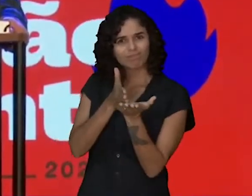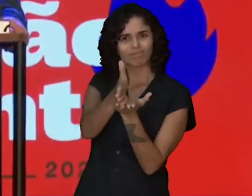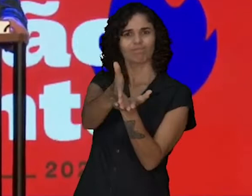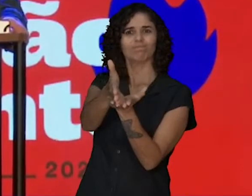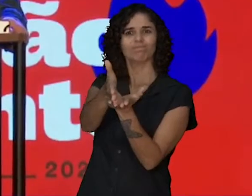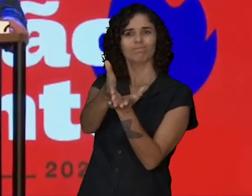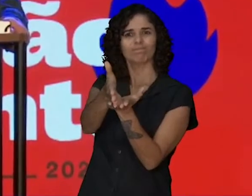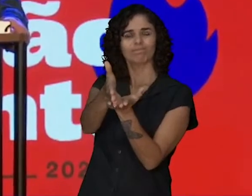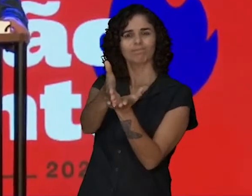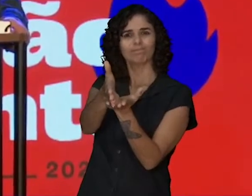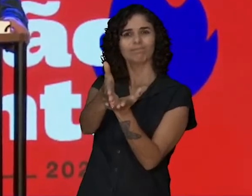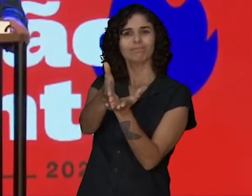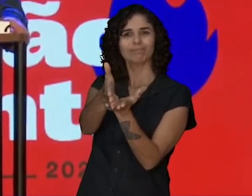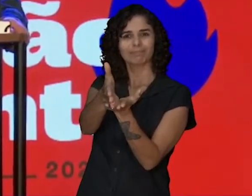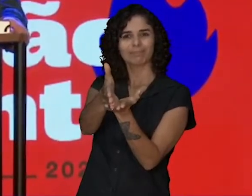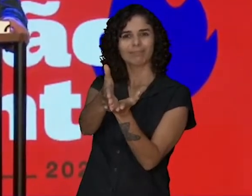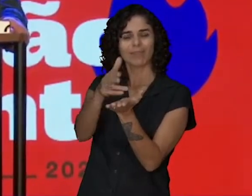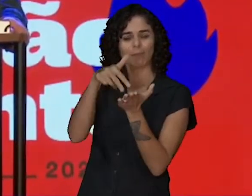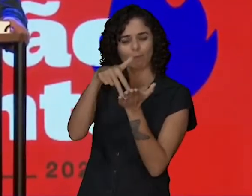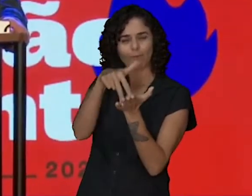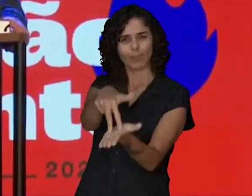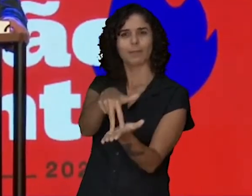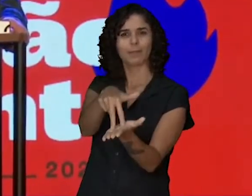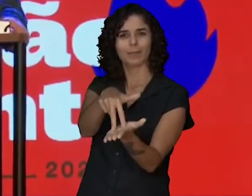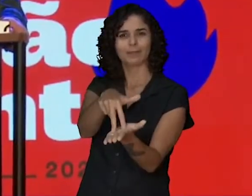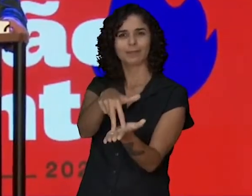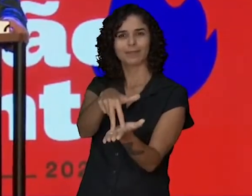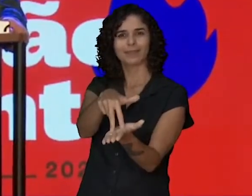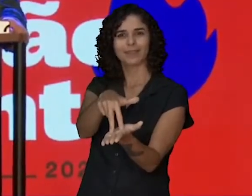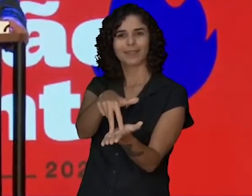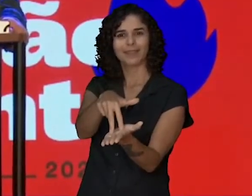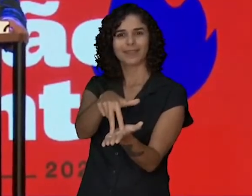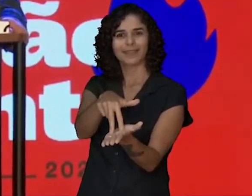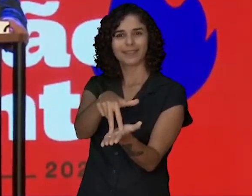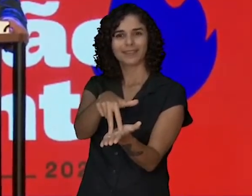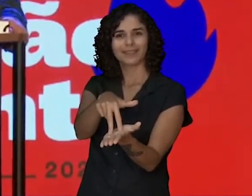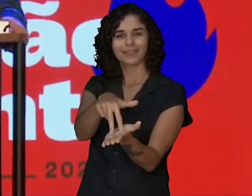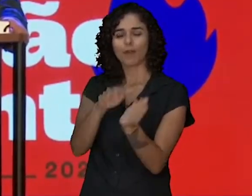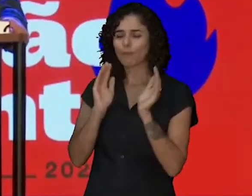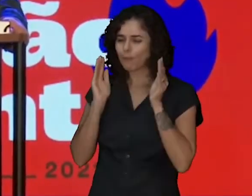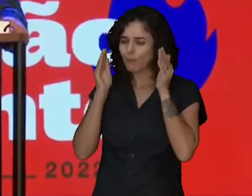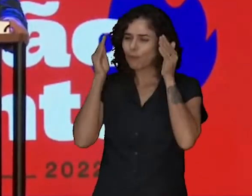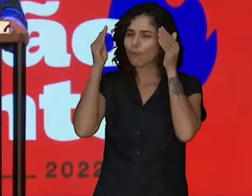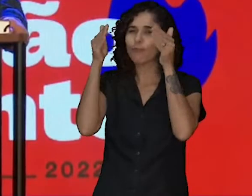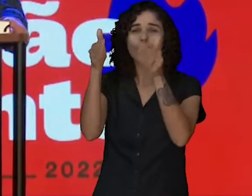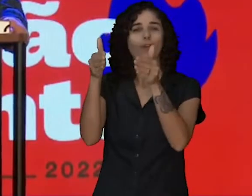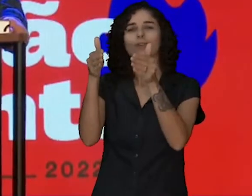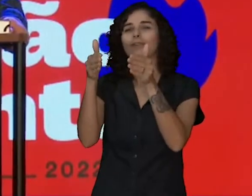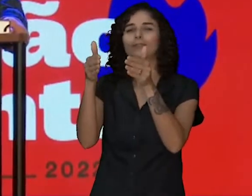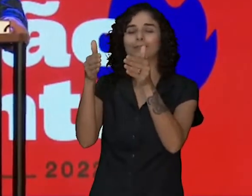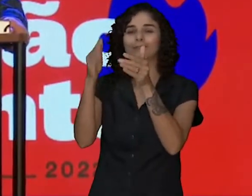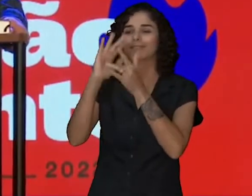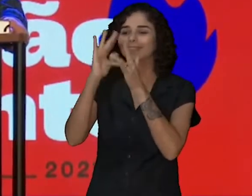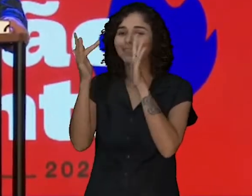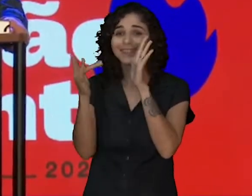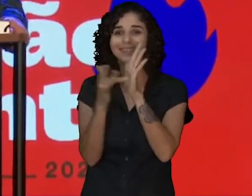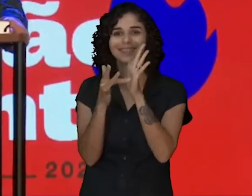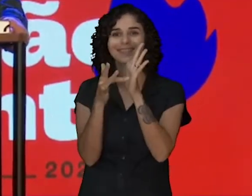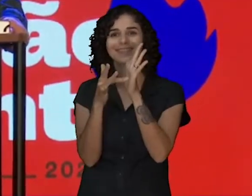foi proposta diante de nós, mantendo os olhos fitos em